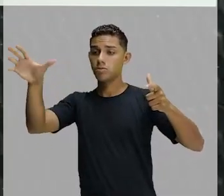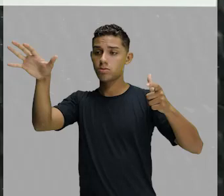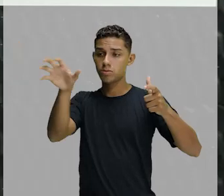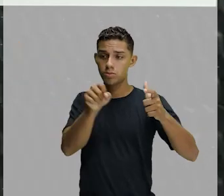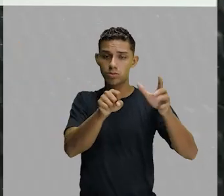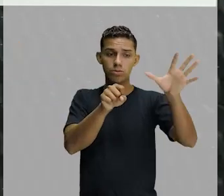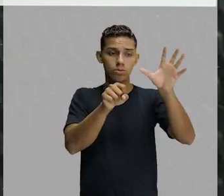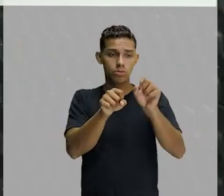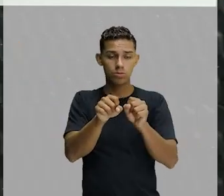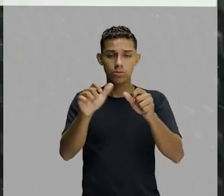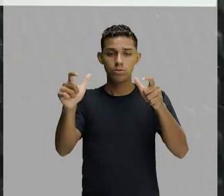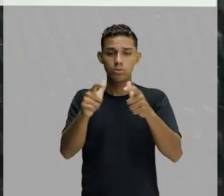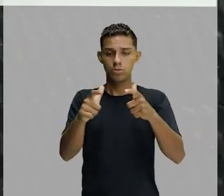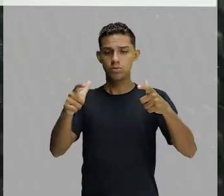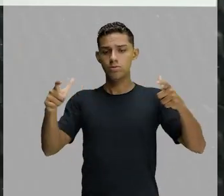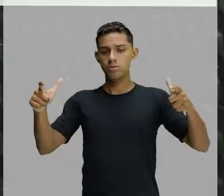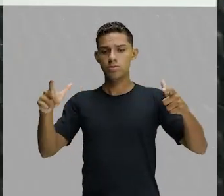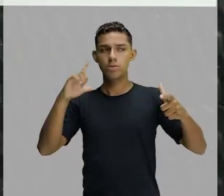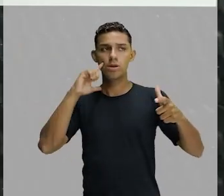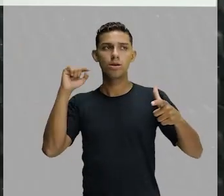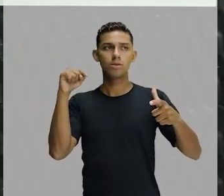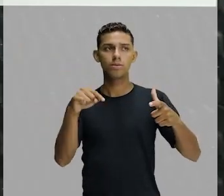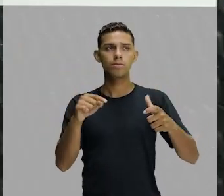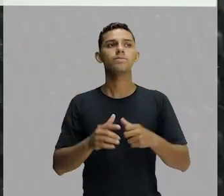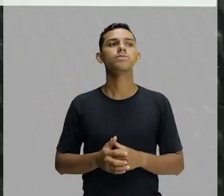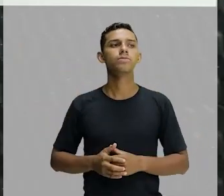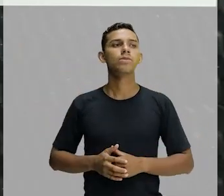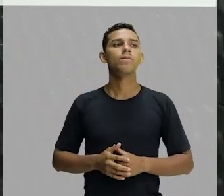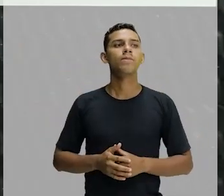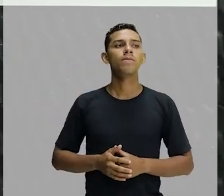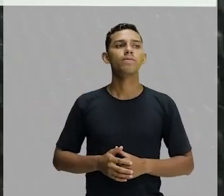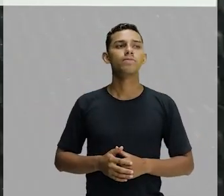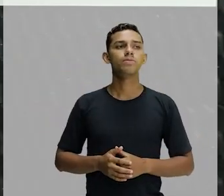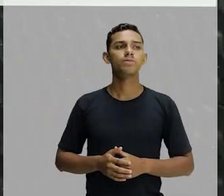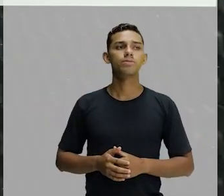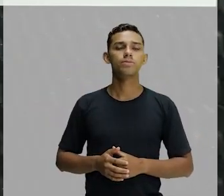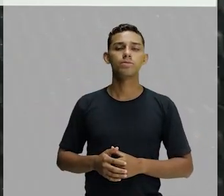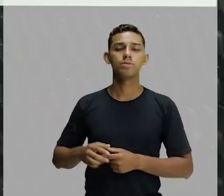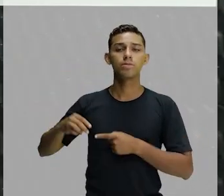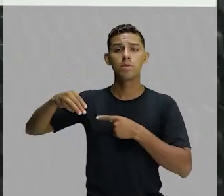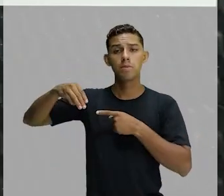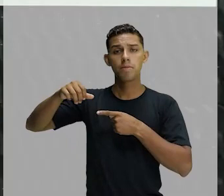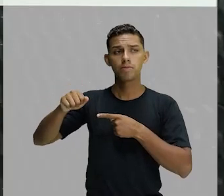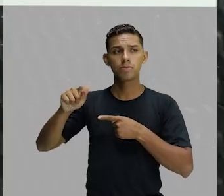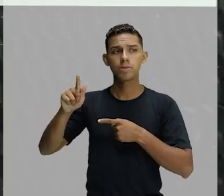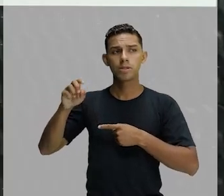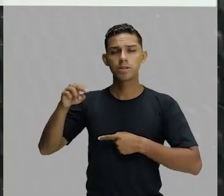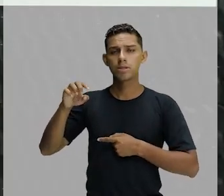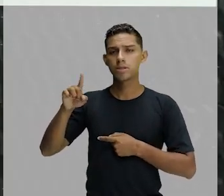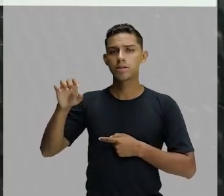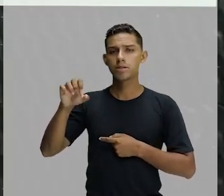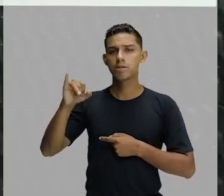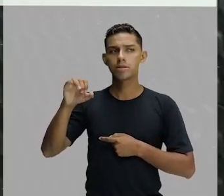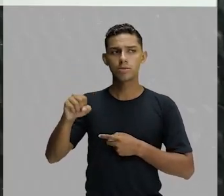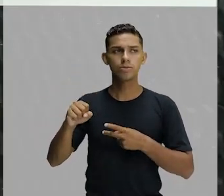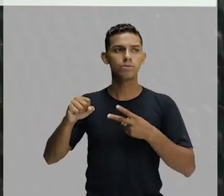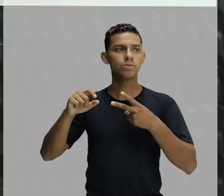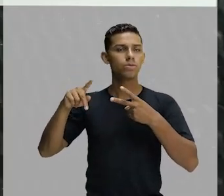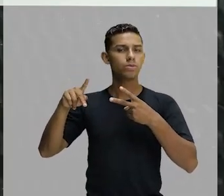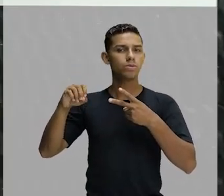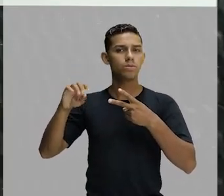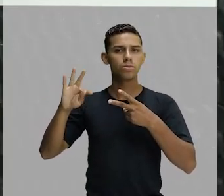dos CHOMPS, né, que são esses elementos aqui, eu tenho aqui, ó, o magnésio, eu tenho o